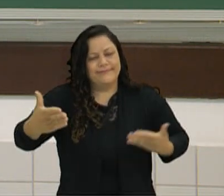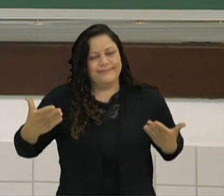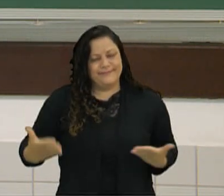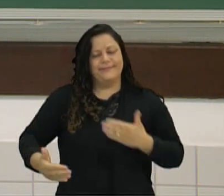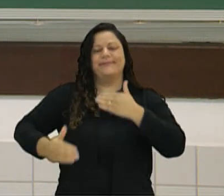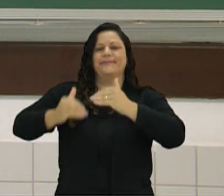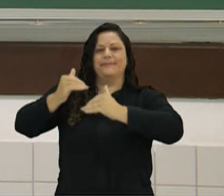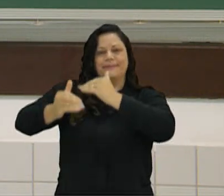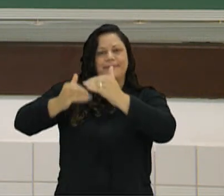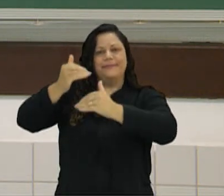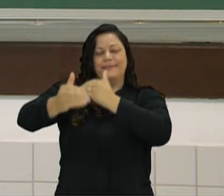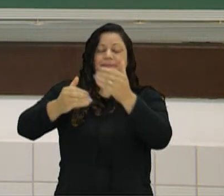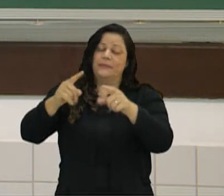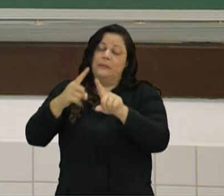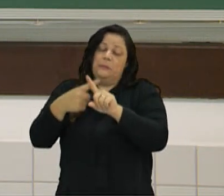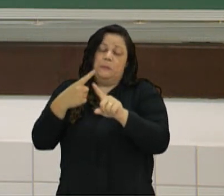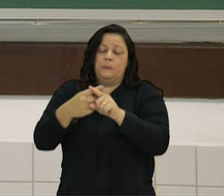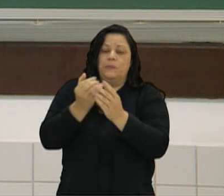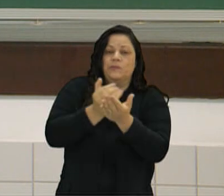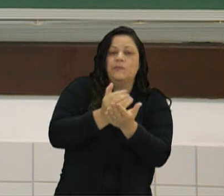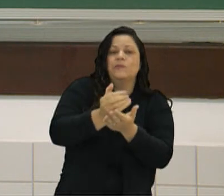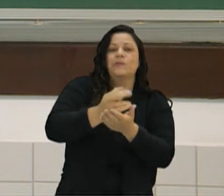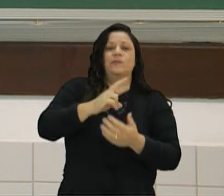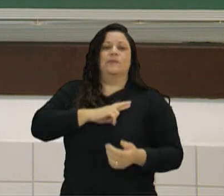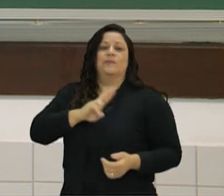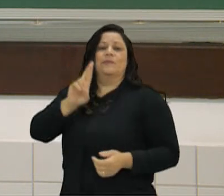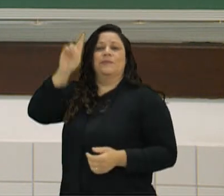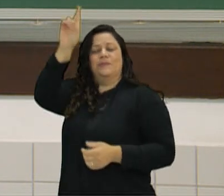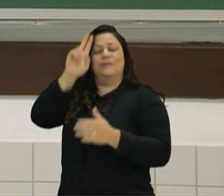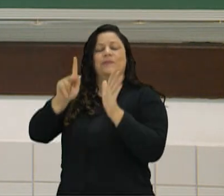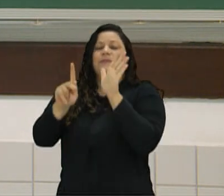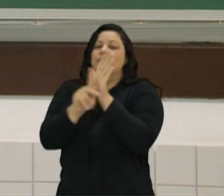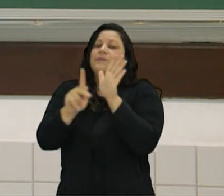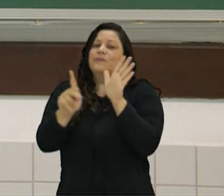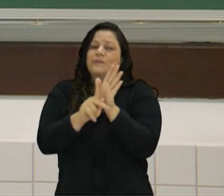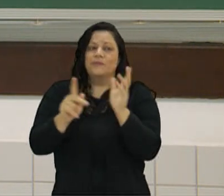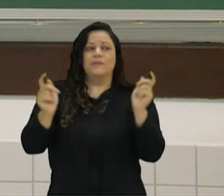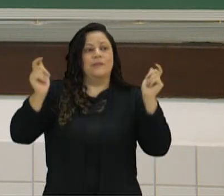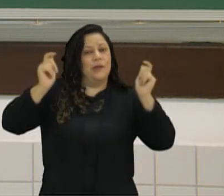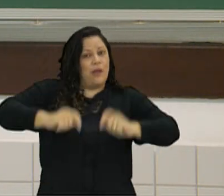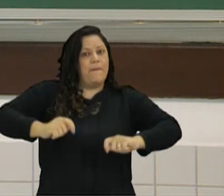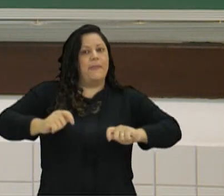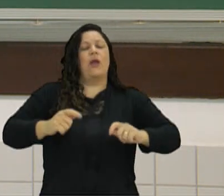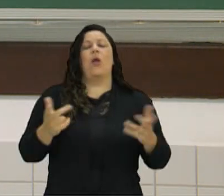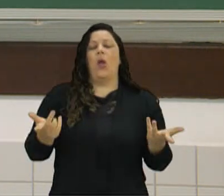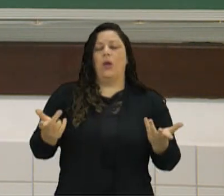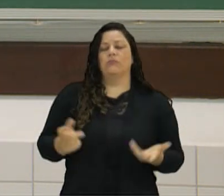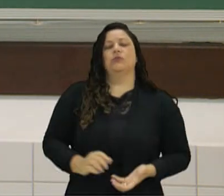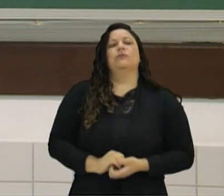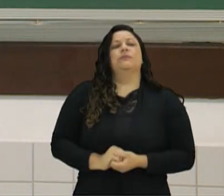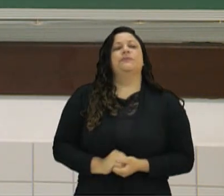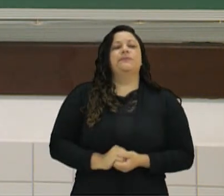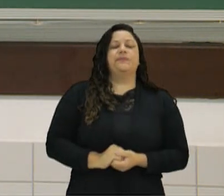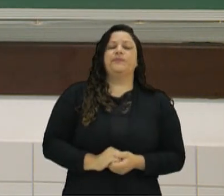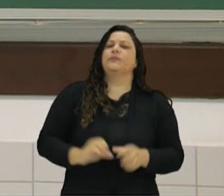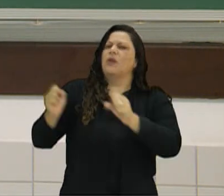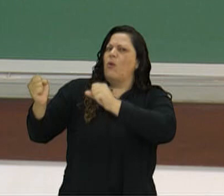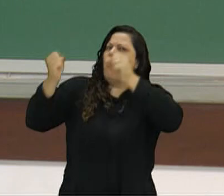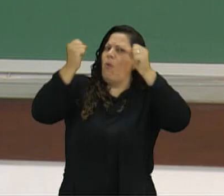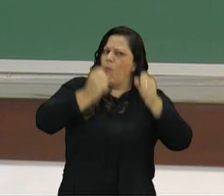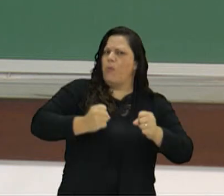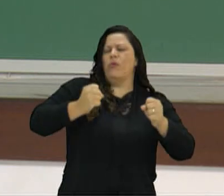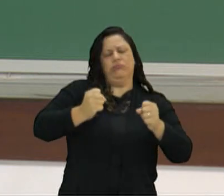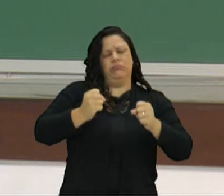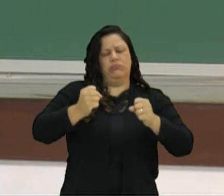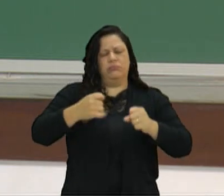fundamentação divina, religiosa para esse espaço que eles ocupam, né? O poder é